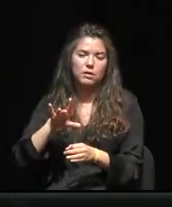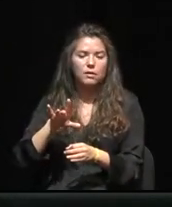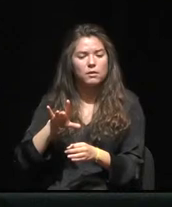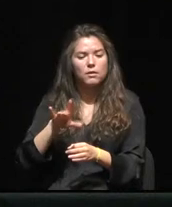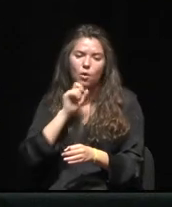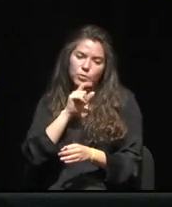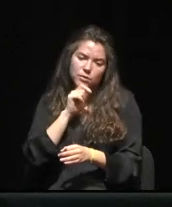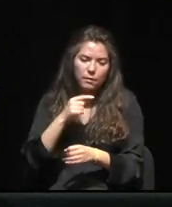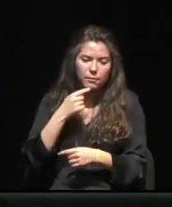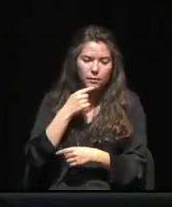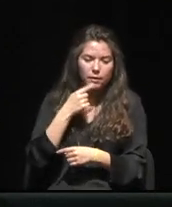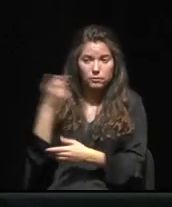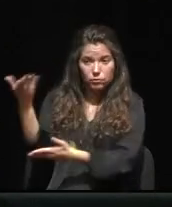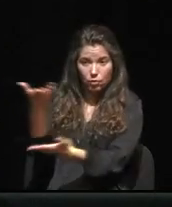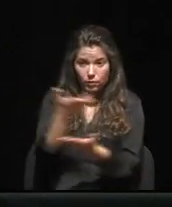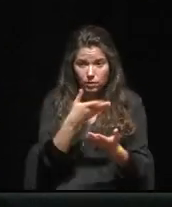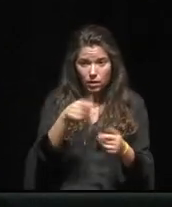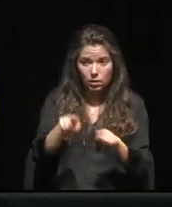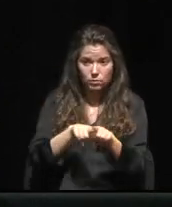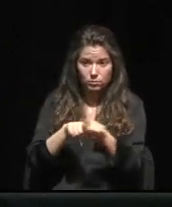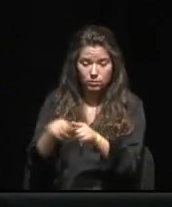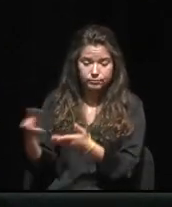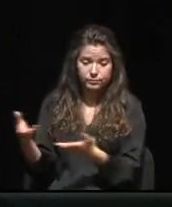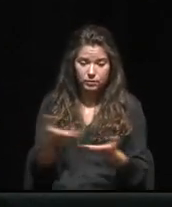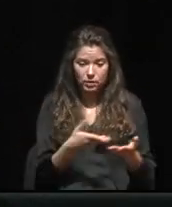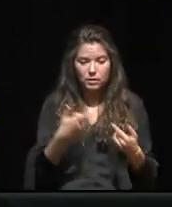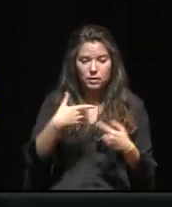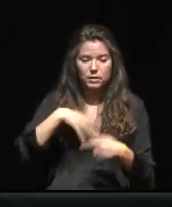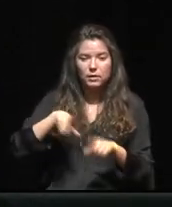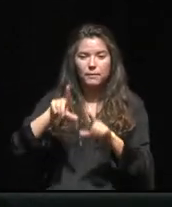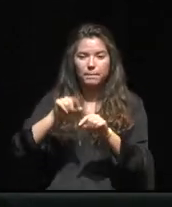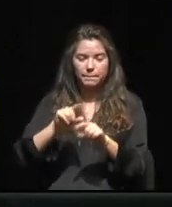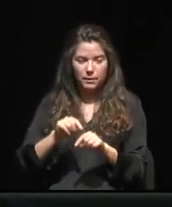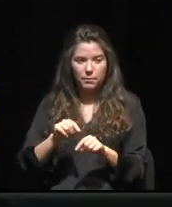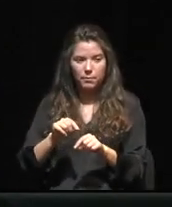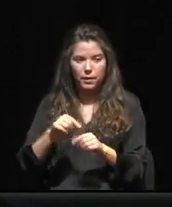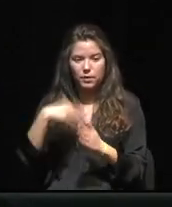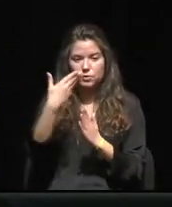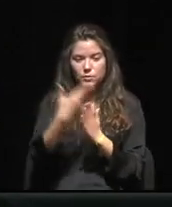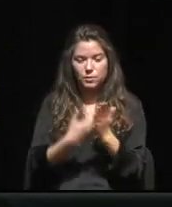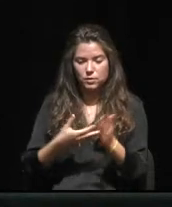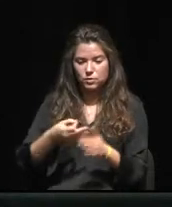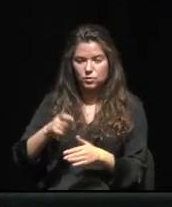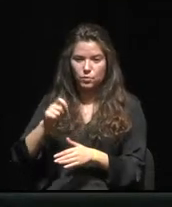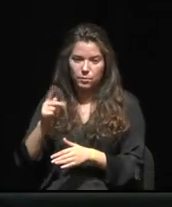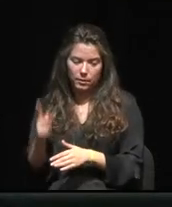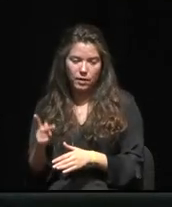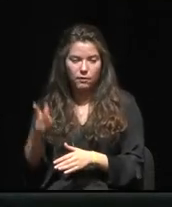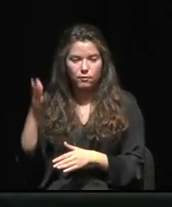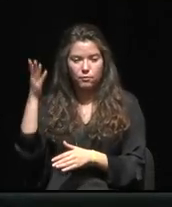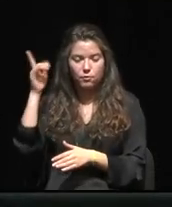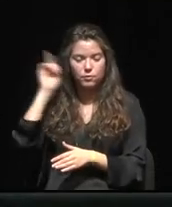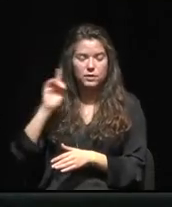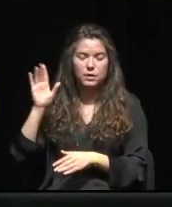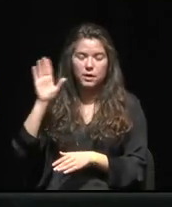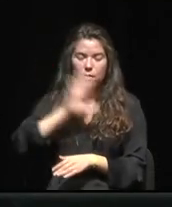perder a oportunidade para convidar os senhores deputados queria comentar os os documentos do P relativamente ao dia mundial do teatro que nos associamos obviamente aliás